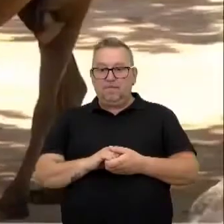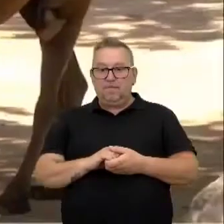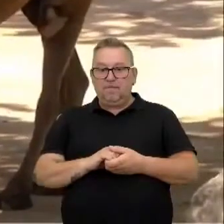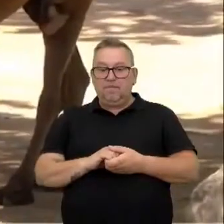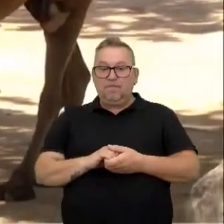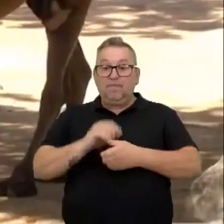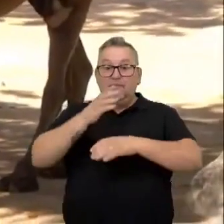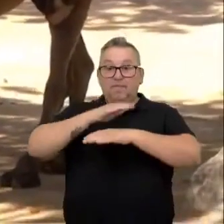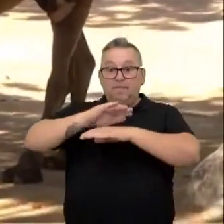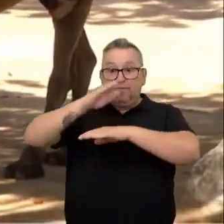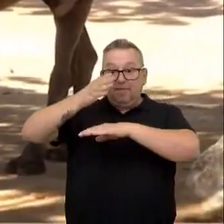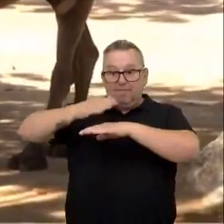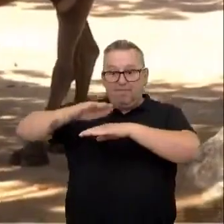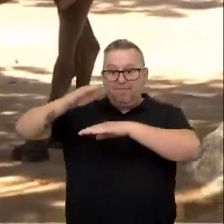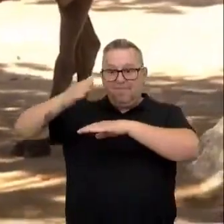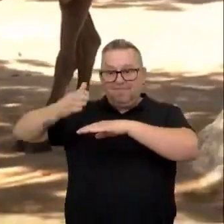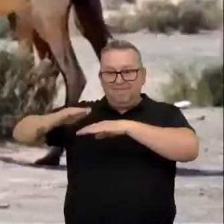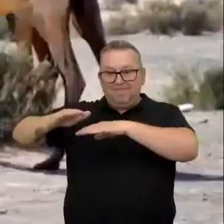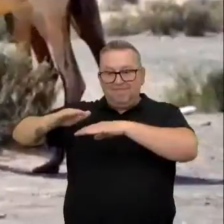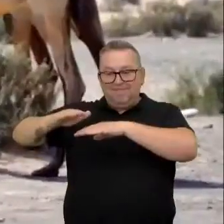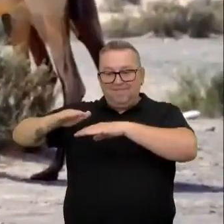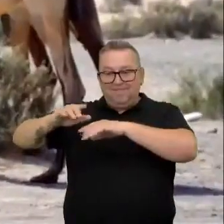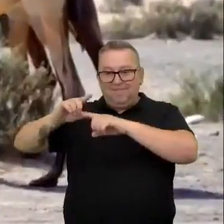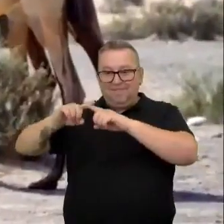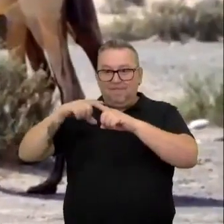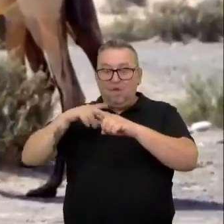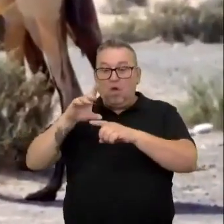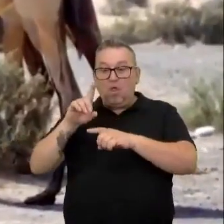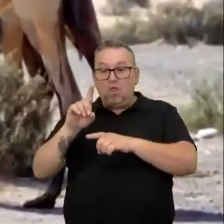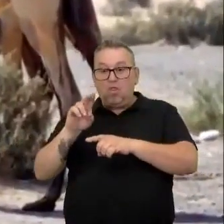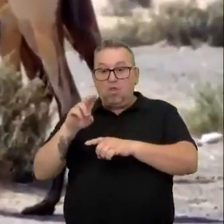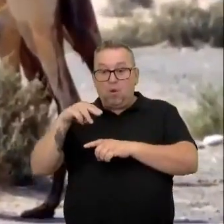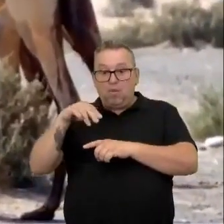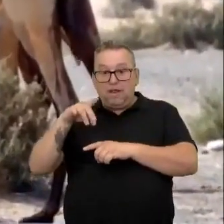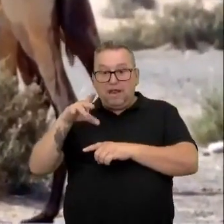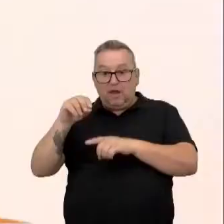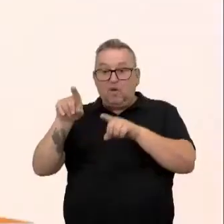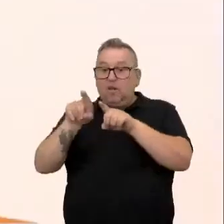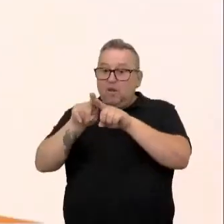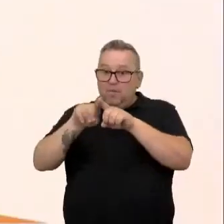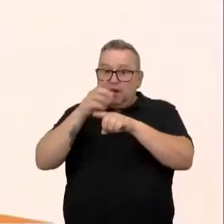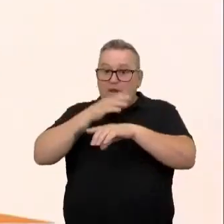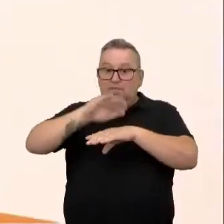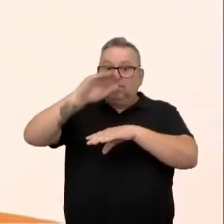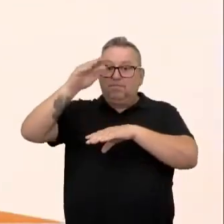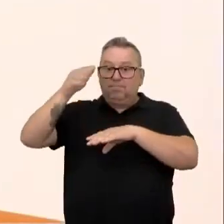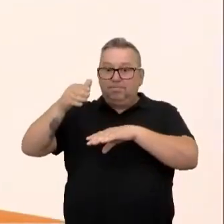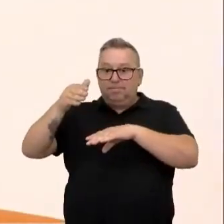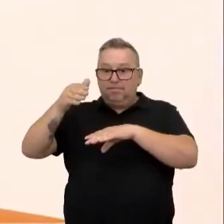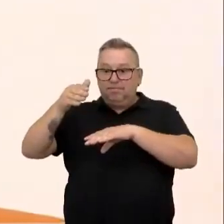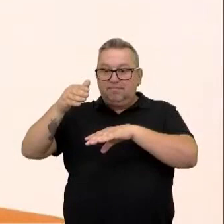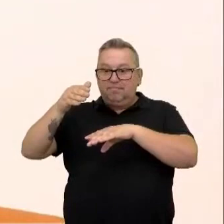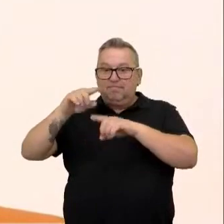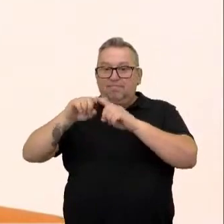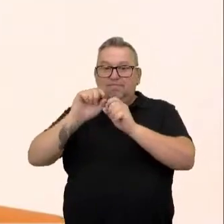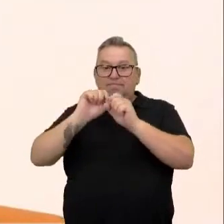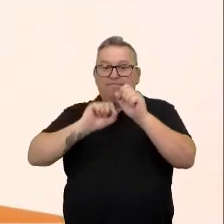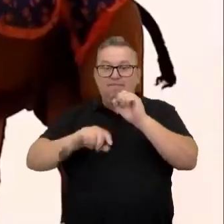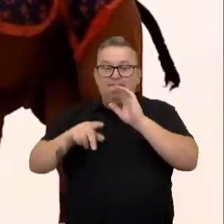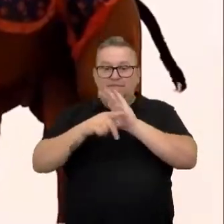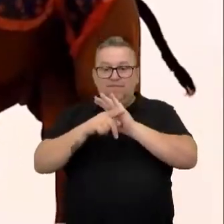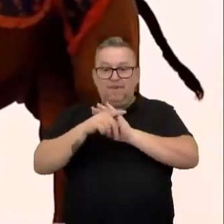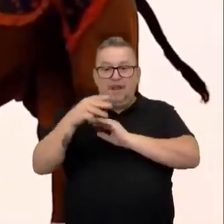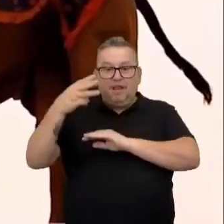Os camelos têm duas córcovas. O dromedário, que também é camelo, tem uma só. Eles medem cerca de